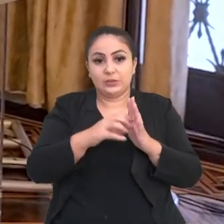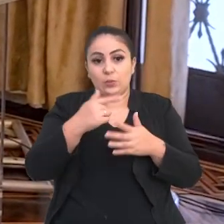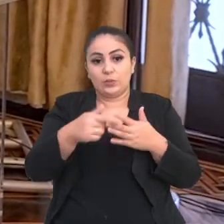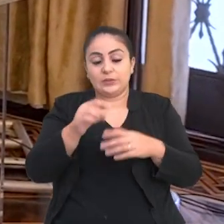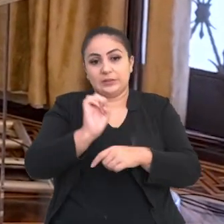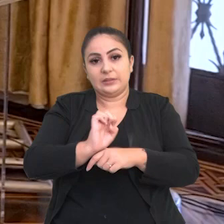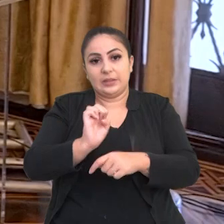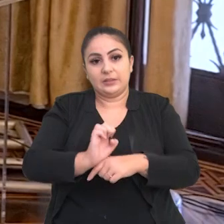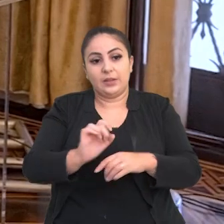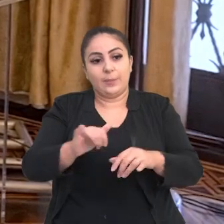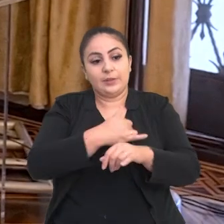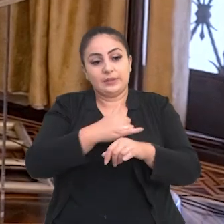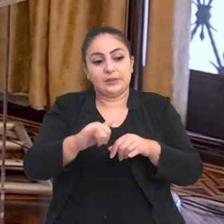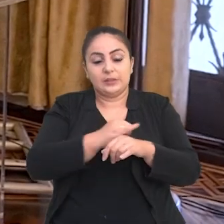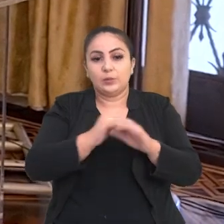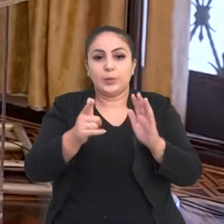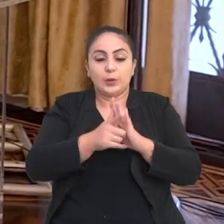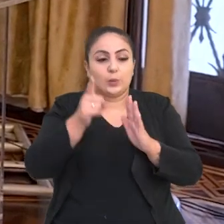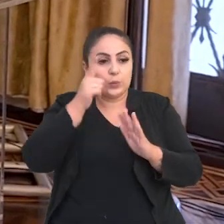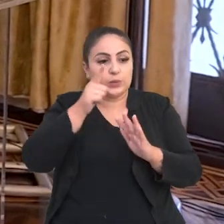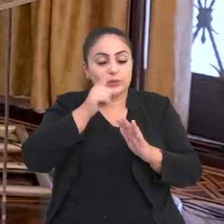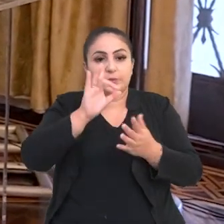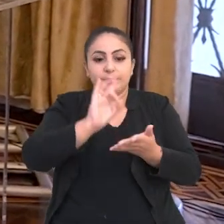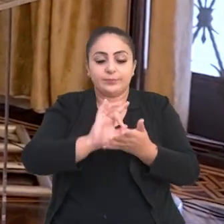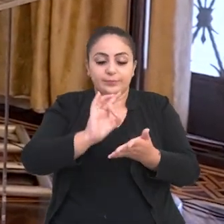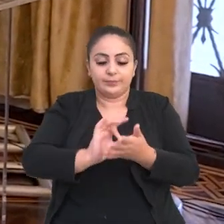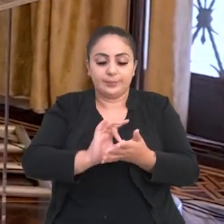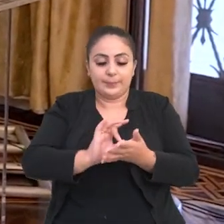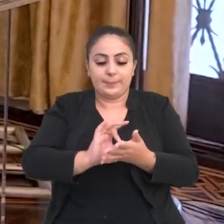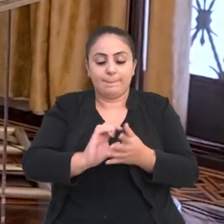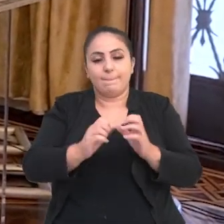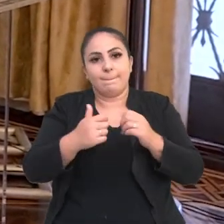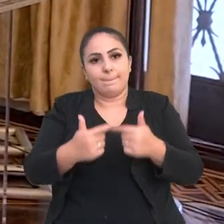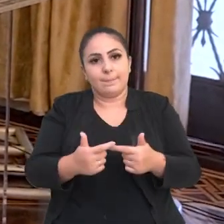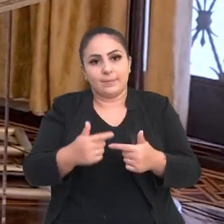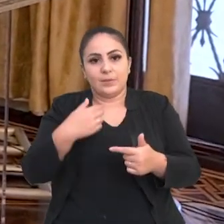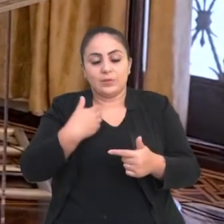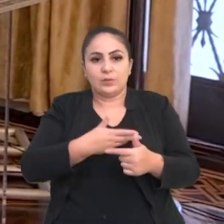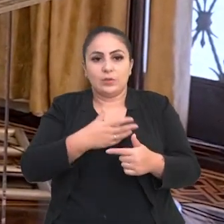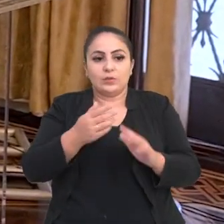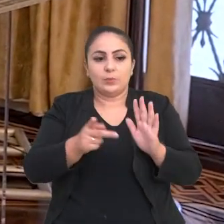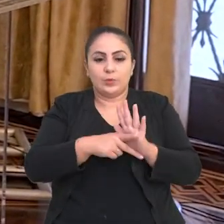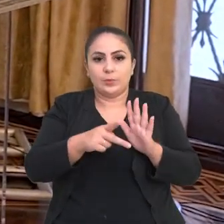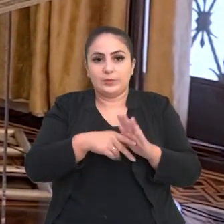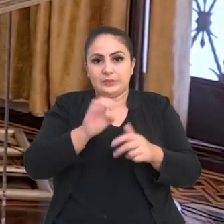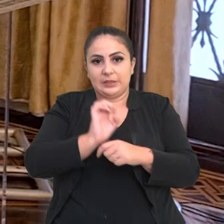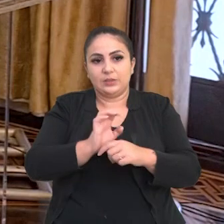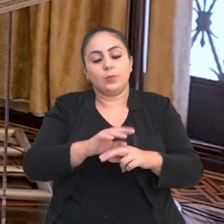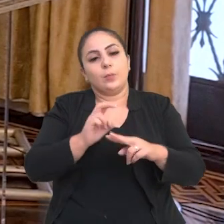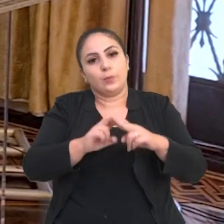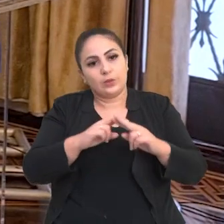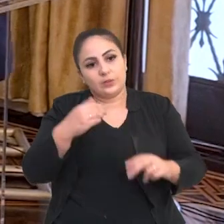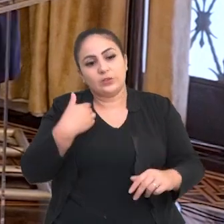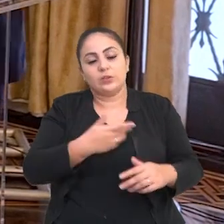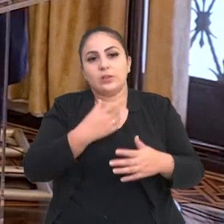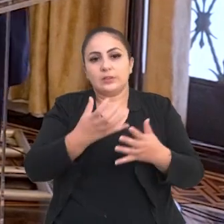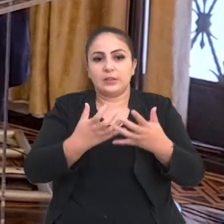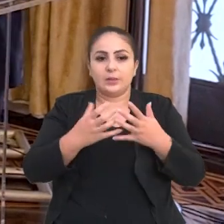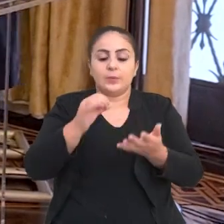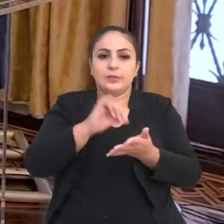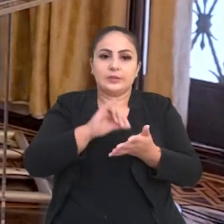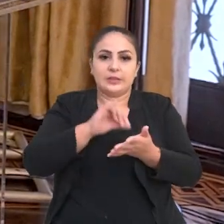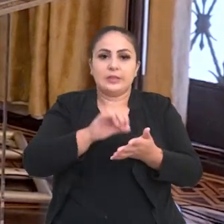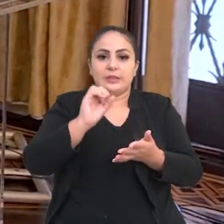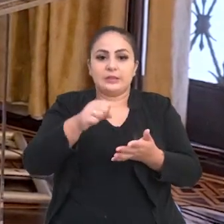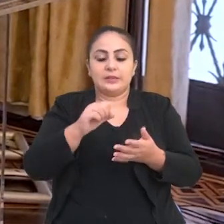os dados dos outros estados é também uma estratégia para que a gente possa antecipar ações nos nossos próprios estados. Por isso a gente também vai